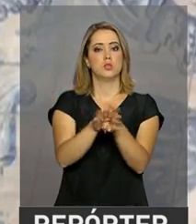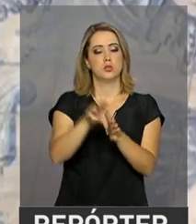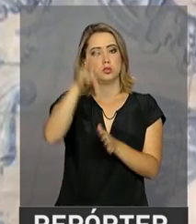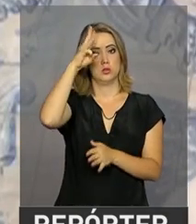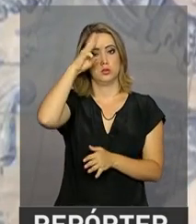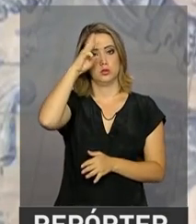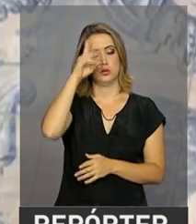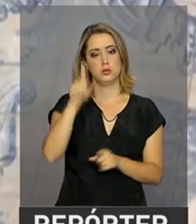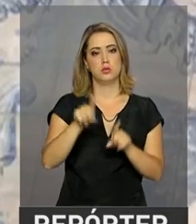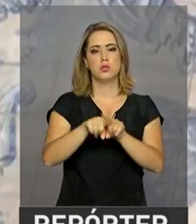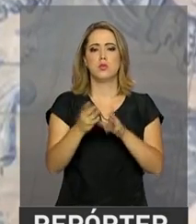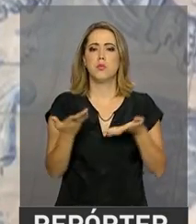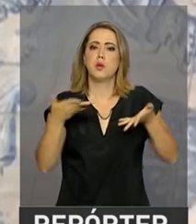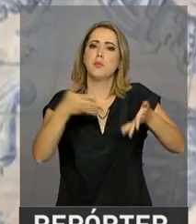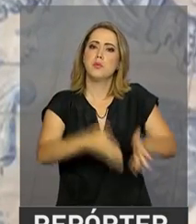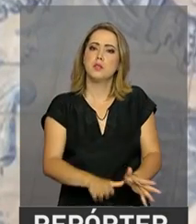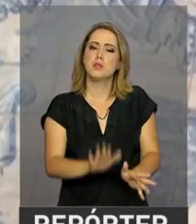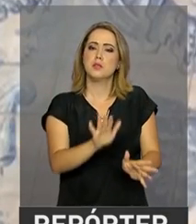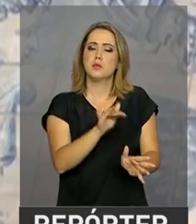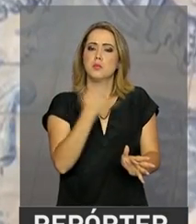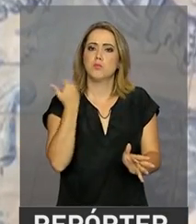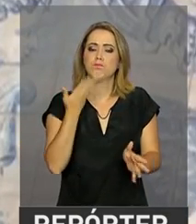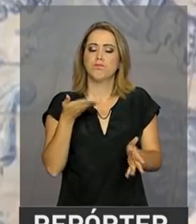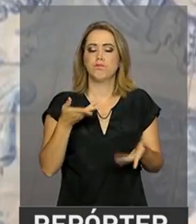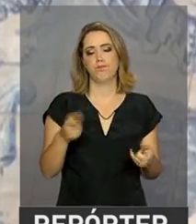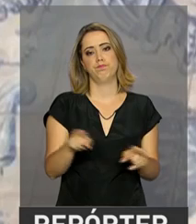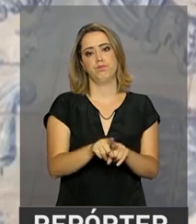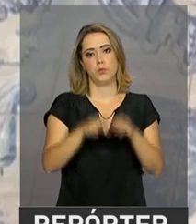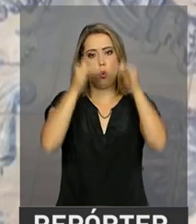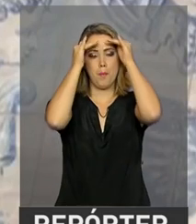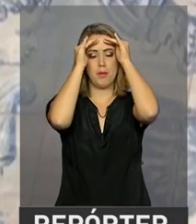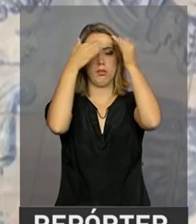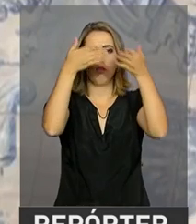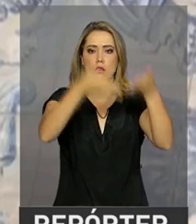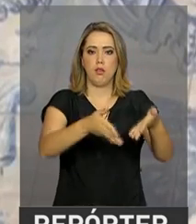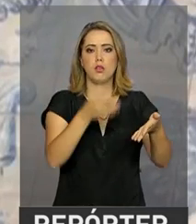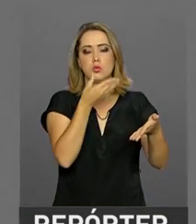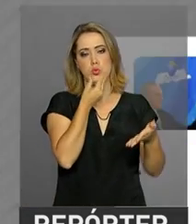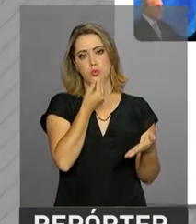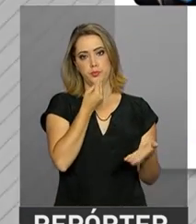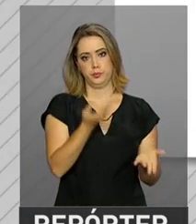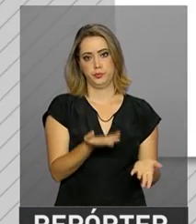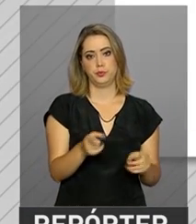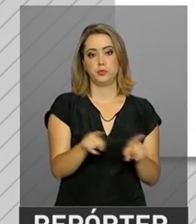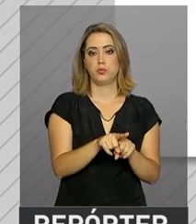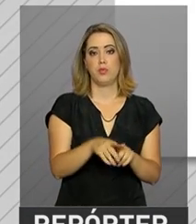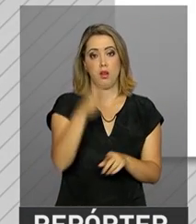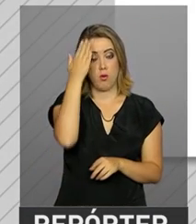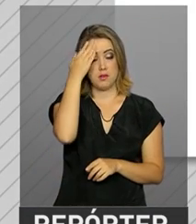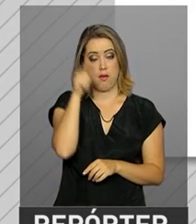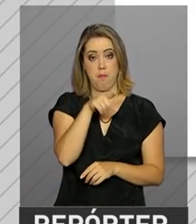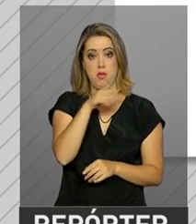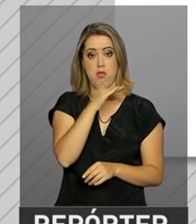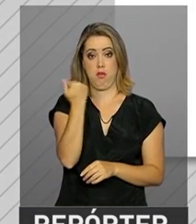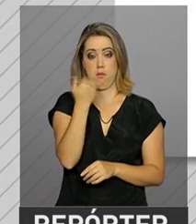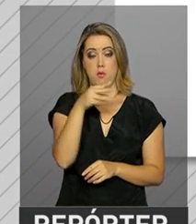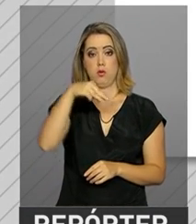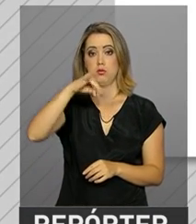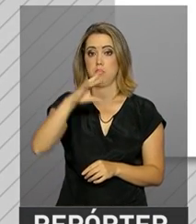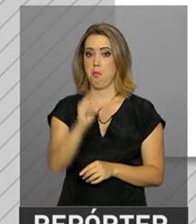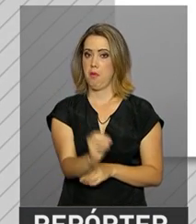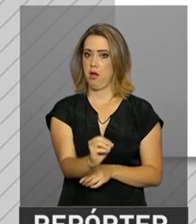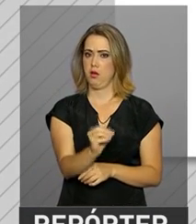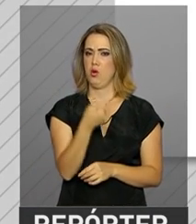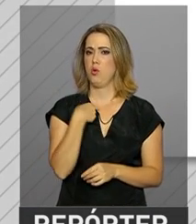terça-feira para participar do funeral e prestar as últimas homenagens a Suárez assim que soube da notícia da morte de Mário